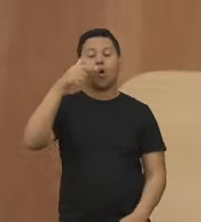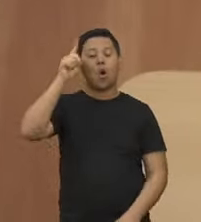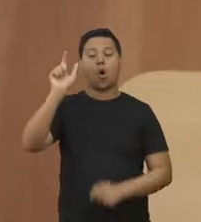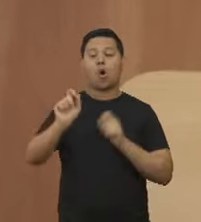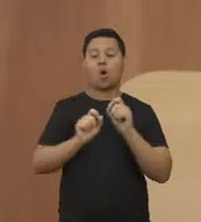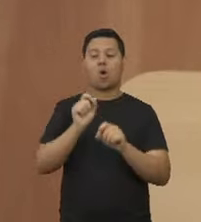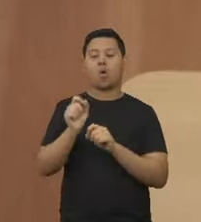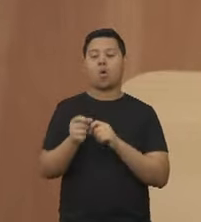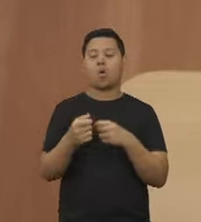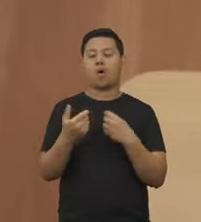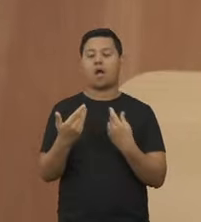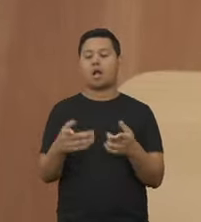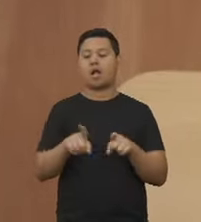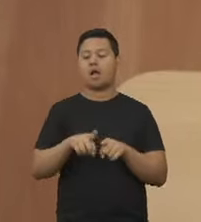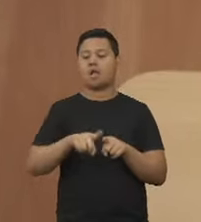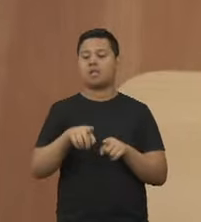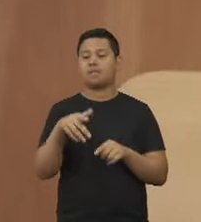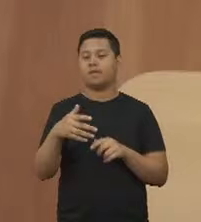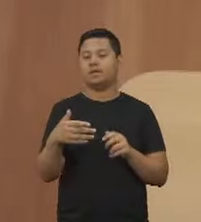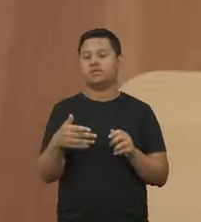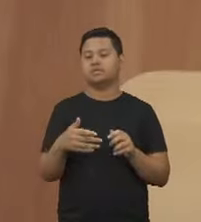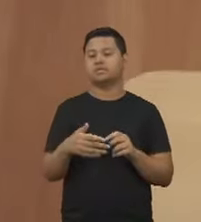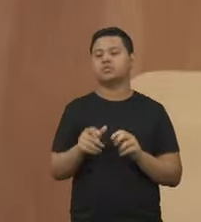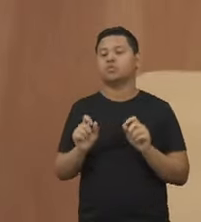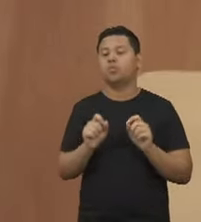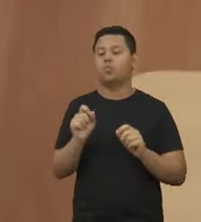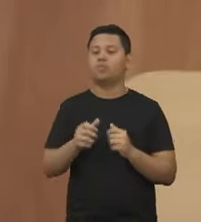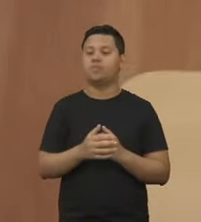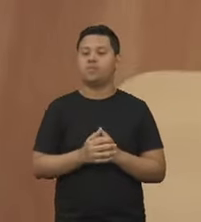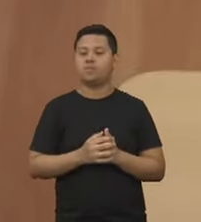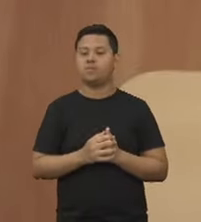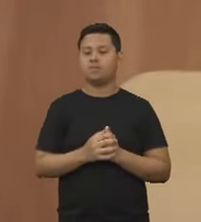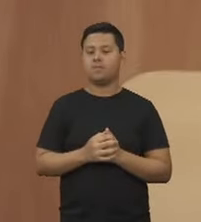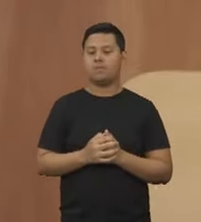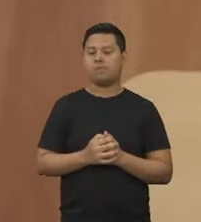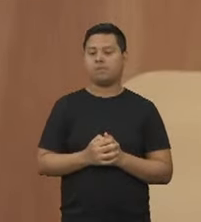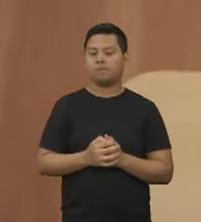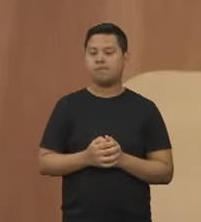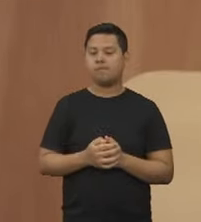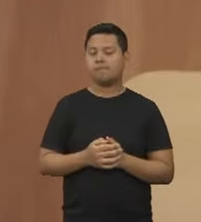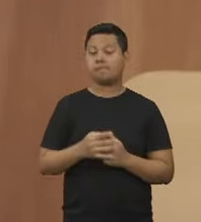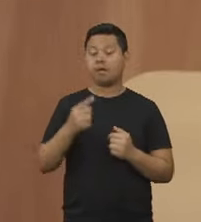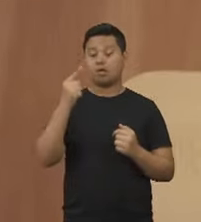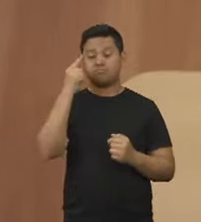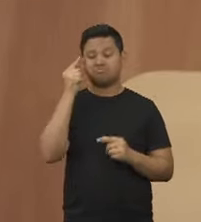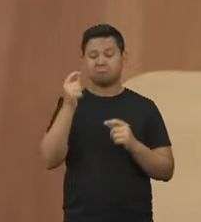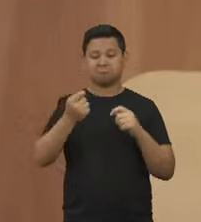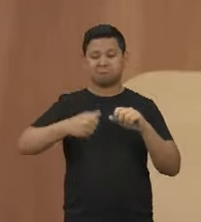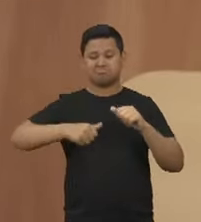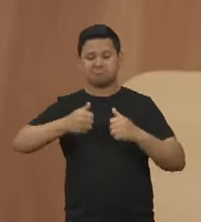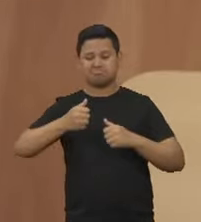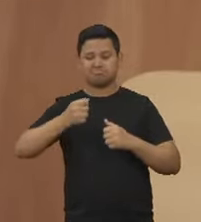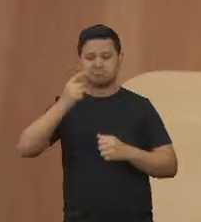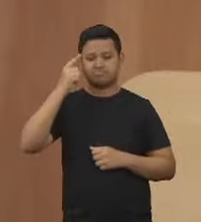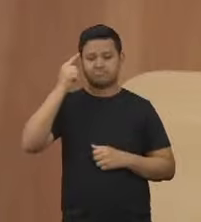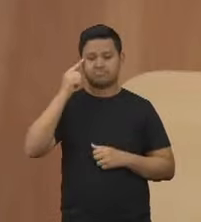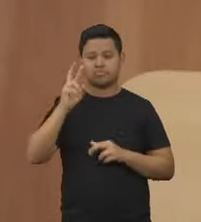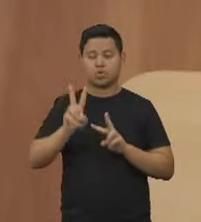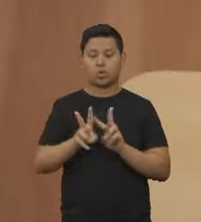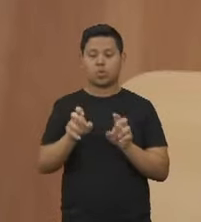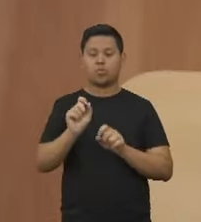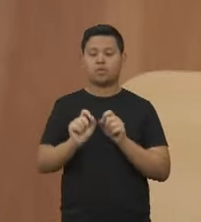teve alguns esclarecimentos junto com a gente e também a gente entendeu algumas coisas e nós fizemos algumas emendas que